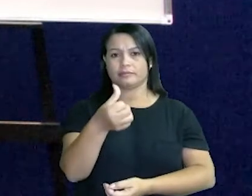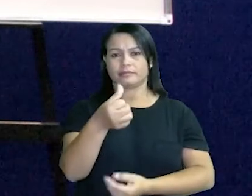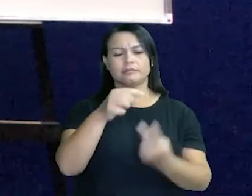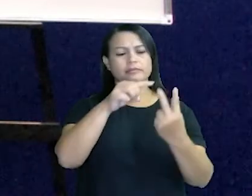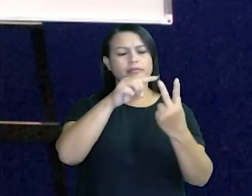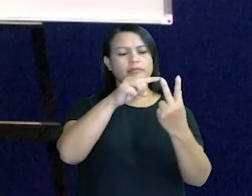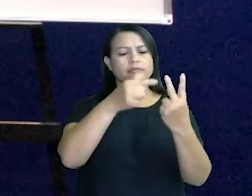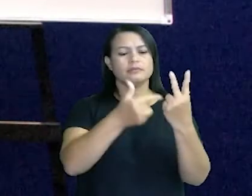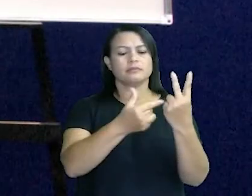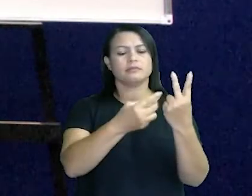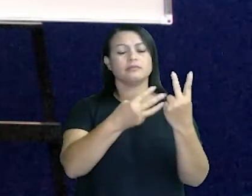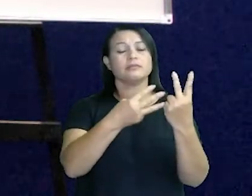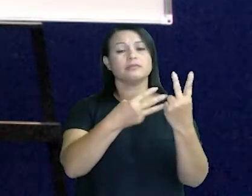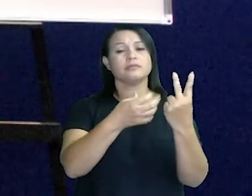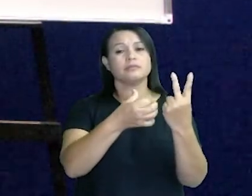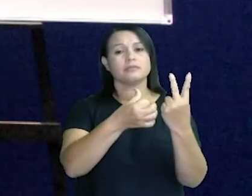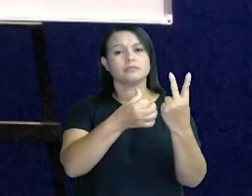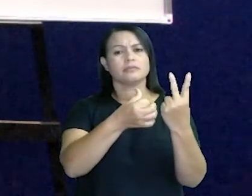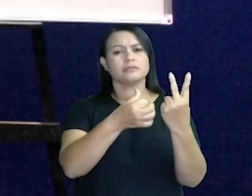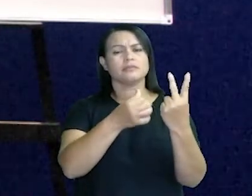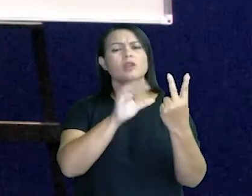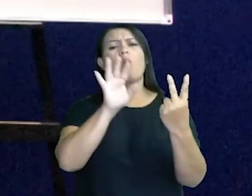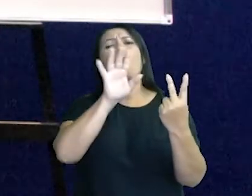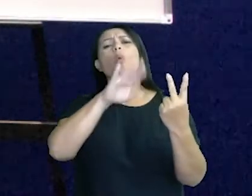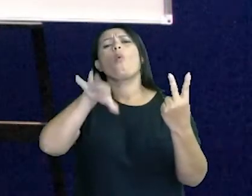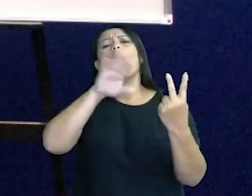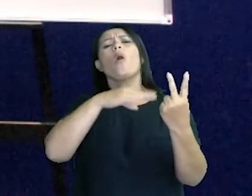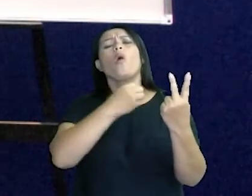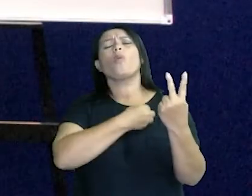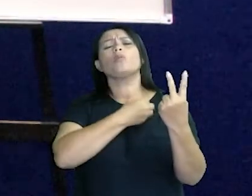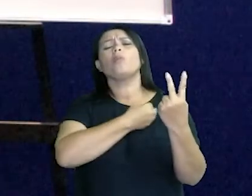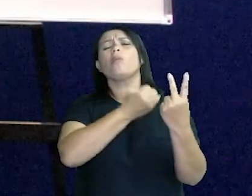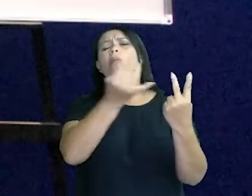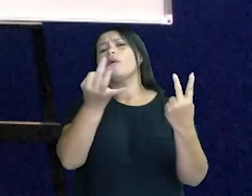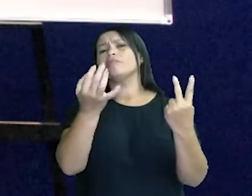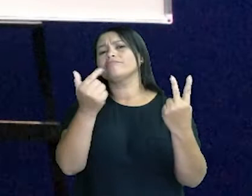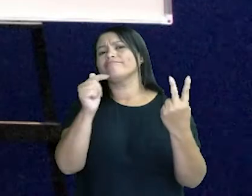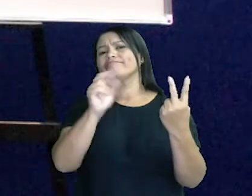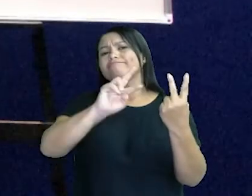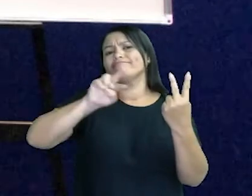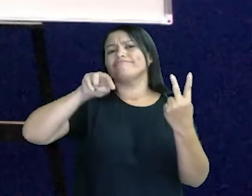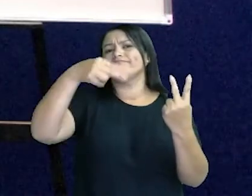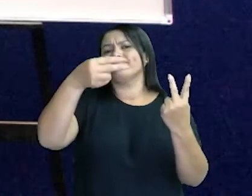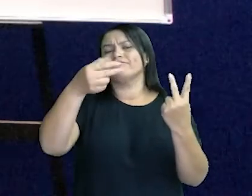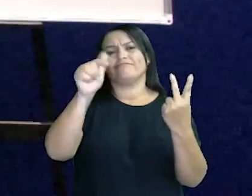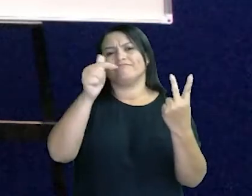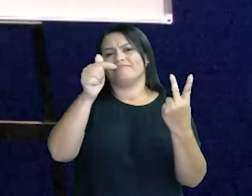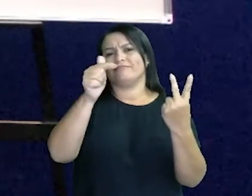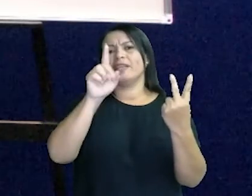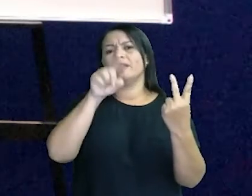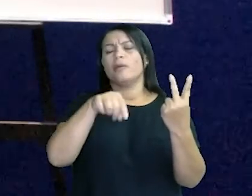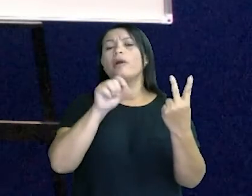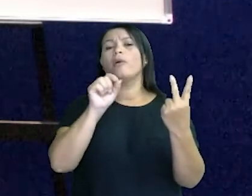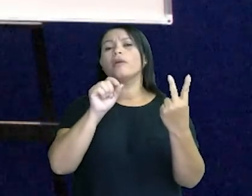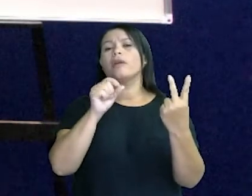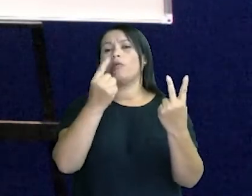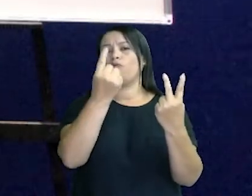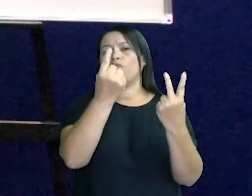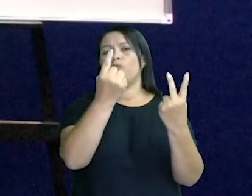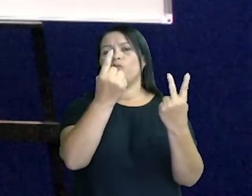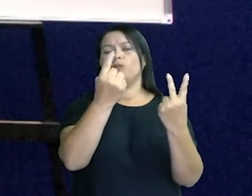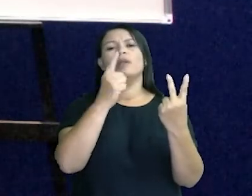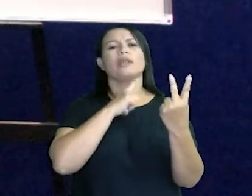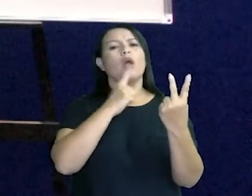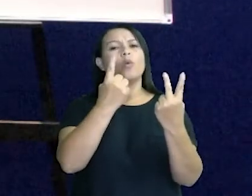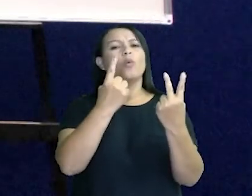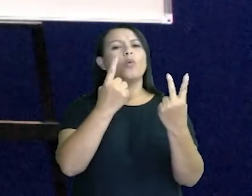3636 elevado a Quanto tem algum número aqui gente não tem número né se não tem número é um escondido